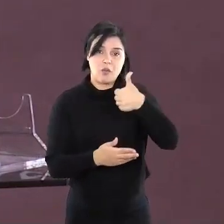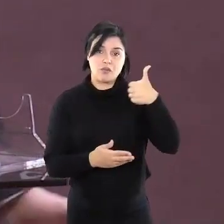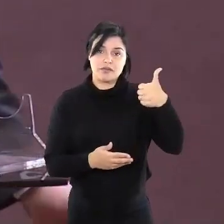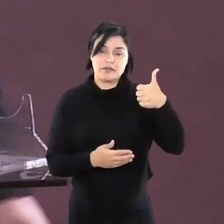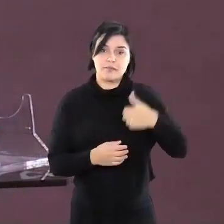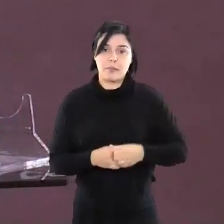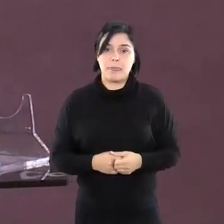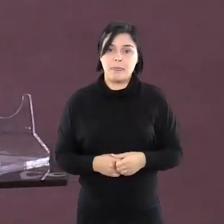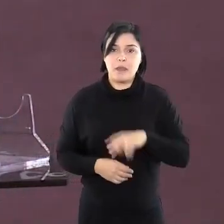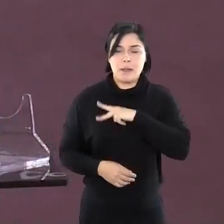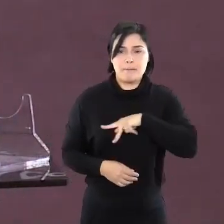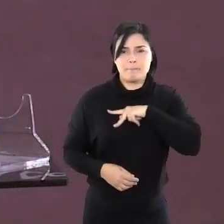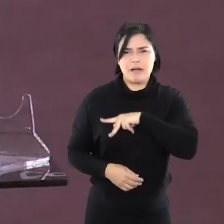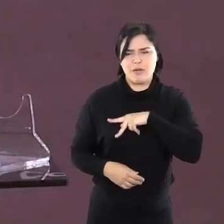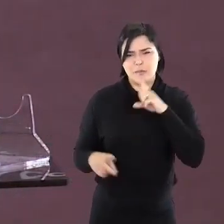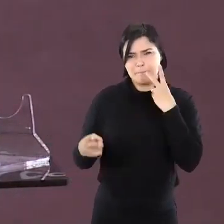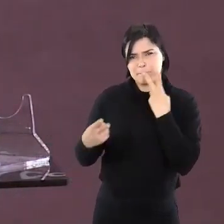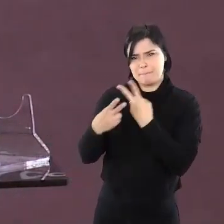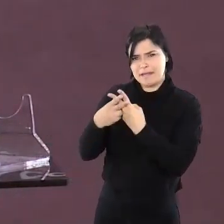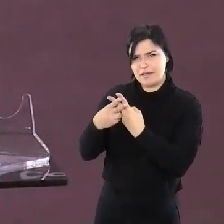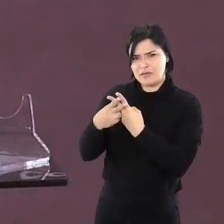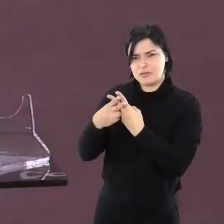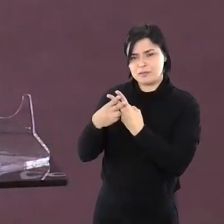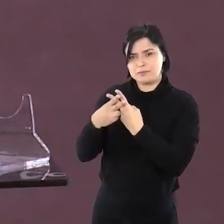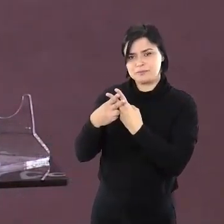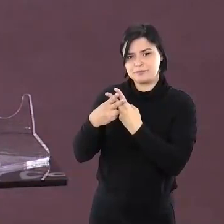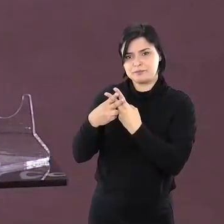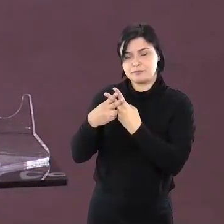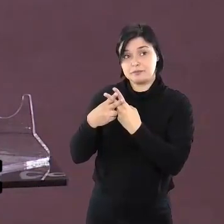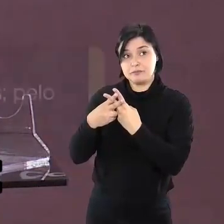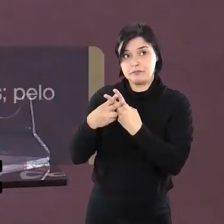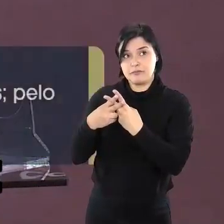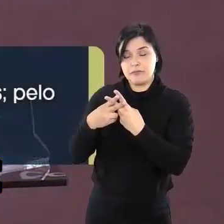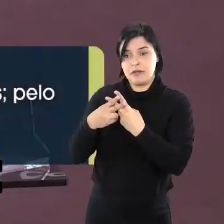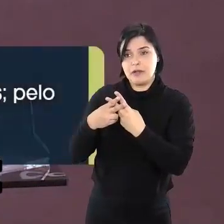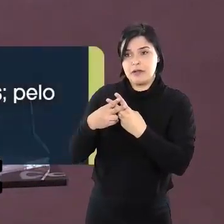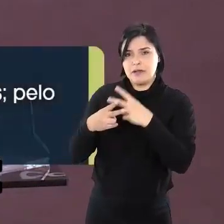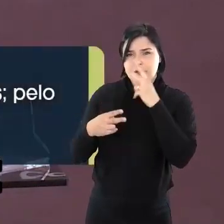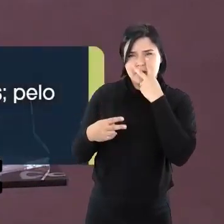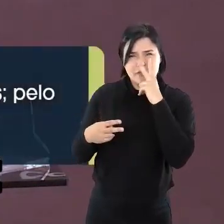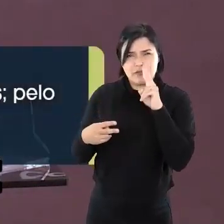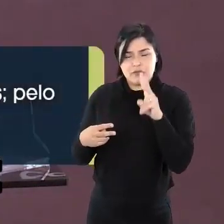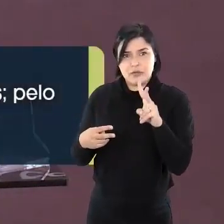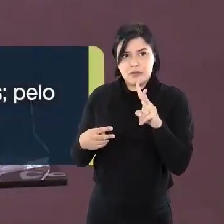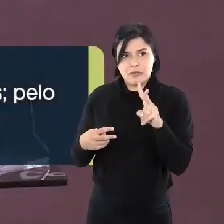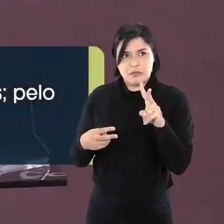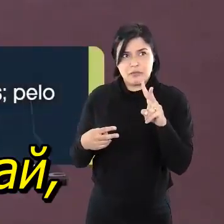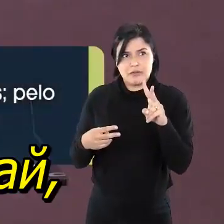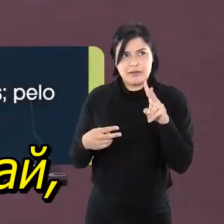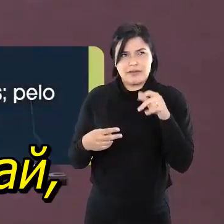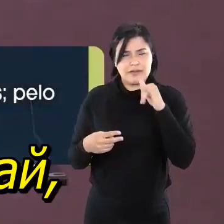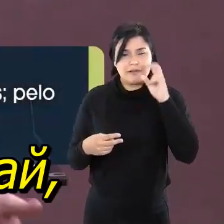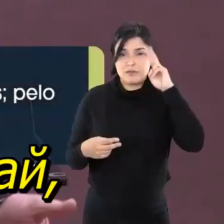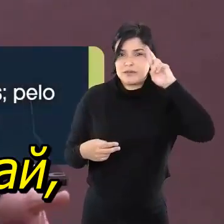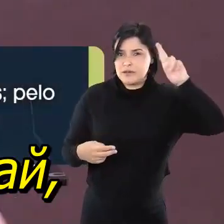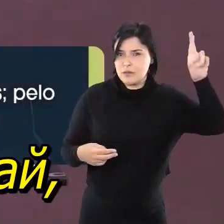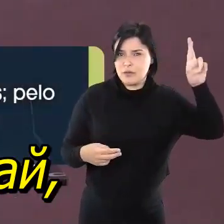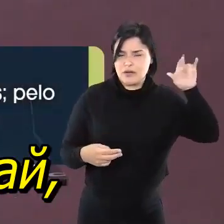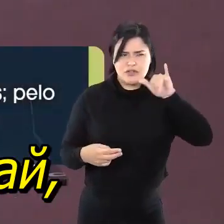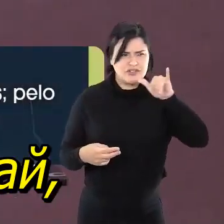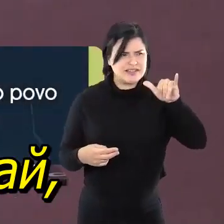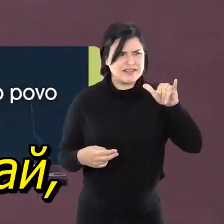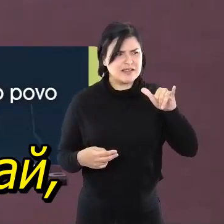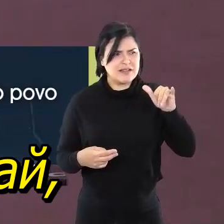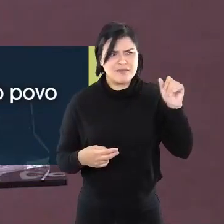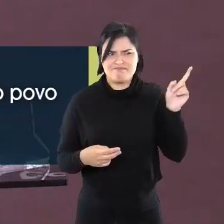Mas durante a noite, teve Paulo durante a noite uma visão em que o Senhor lhe disse: não temas, pelo contrário, fale e